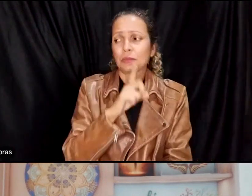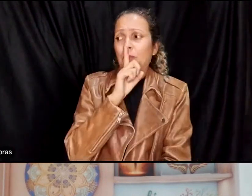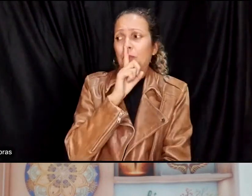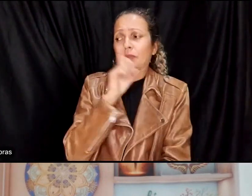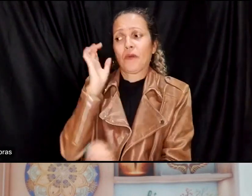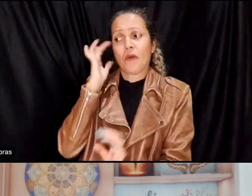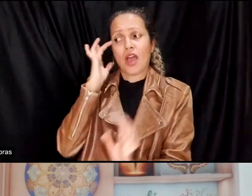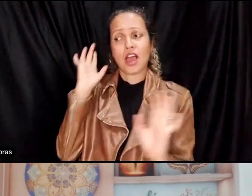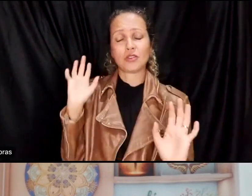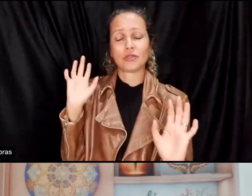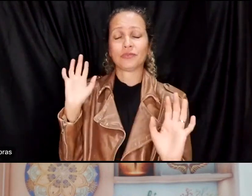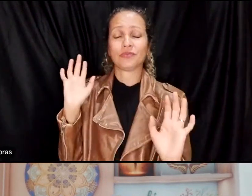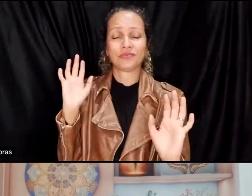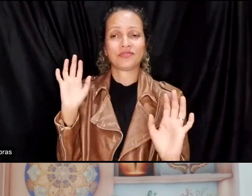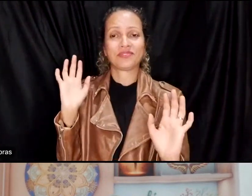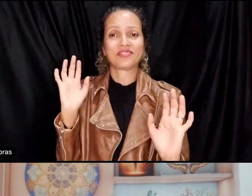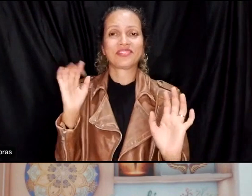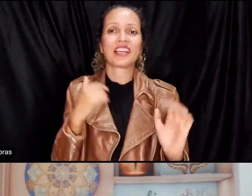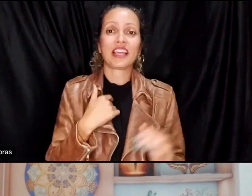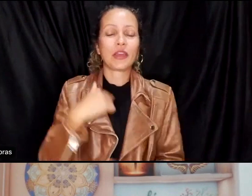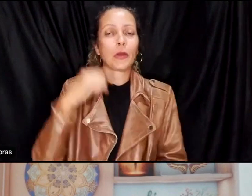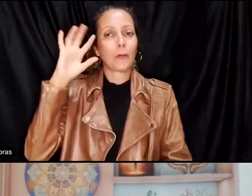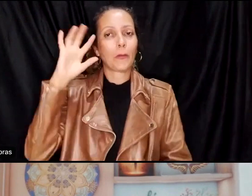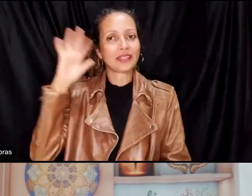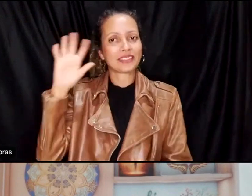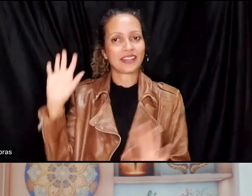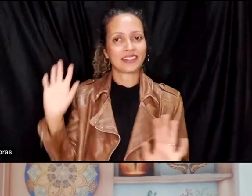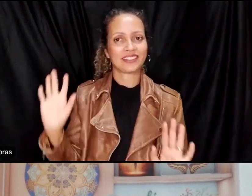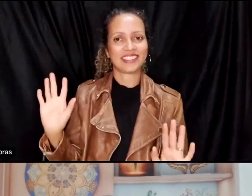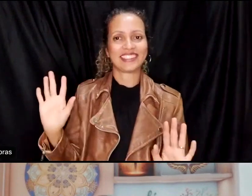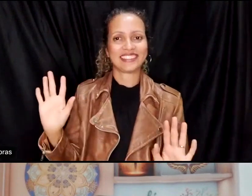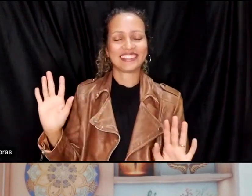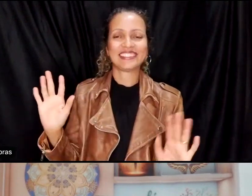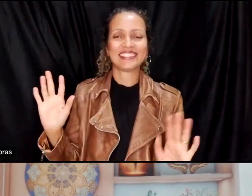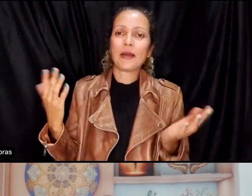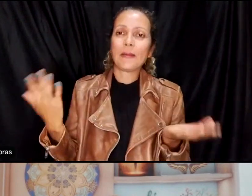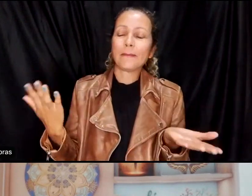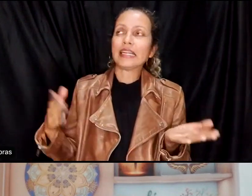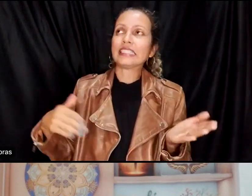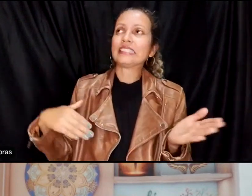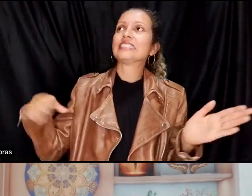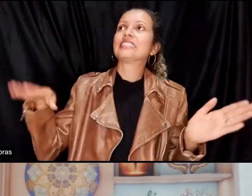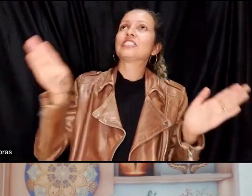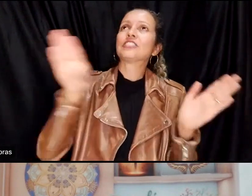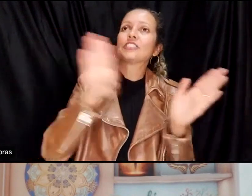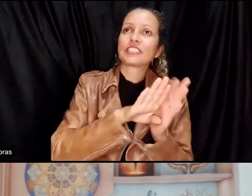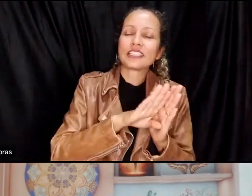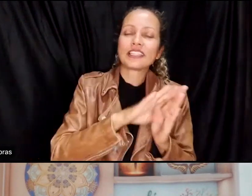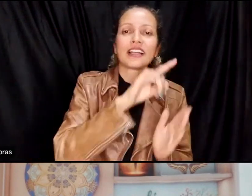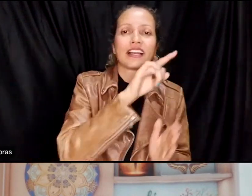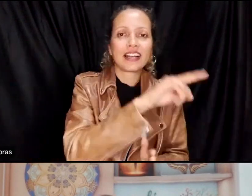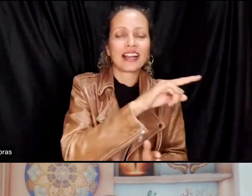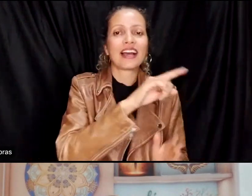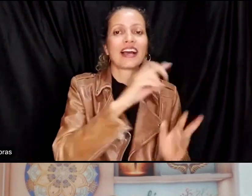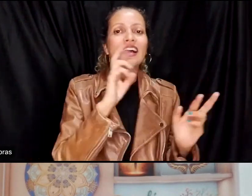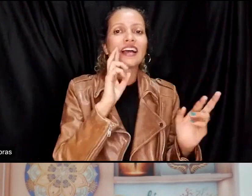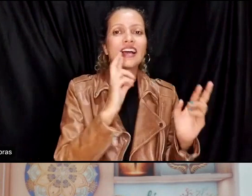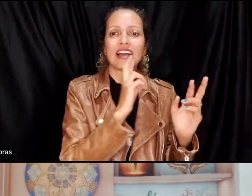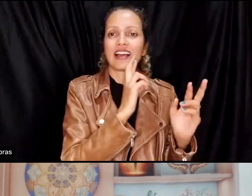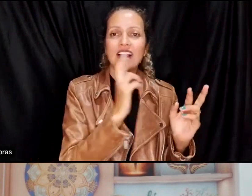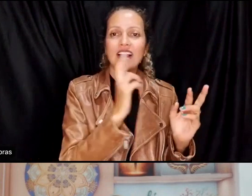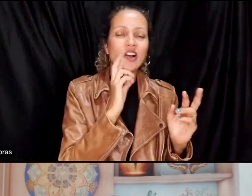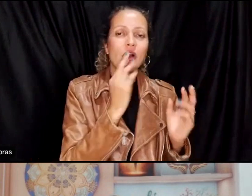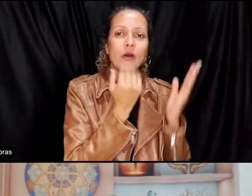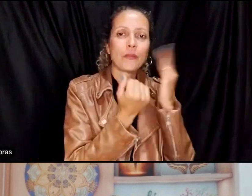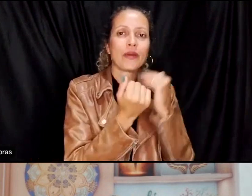Porque era o que eu pensava. Meu Deus, quando chegou no almoço, eles falam muito, muito.